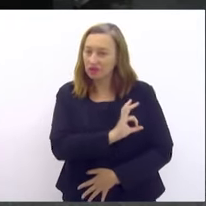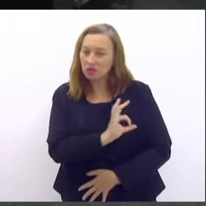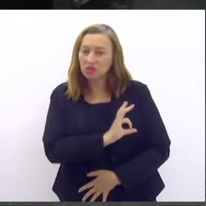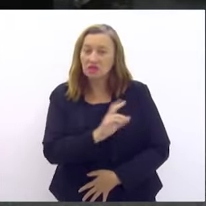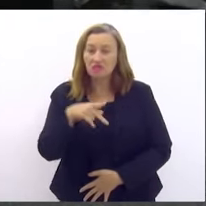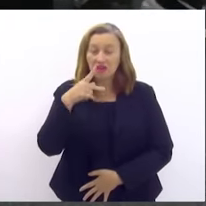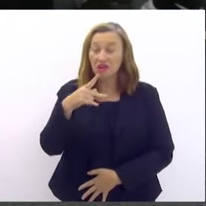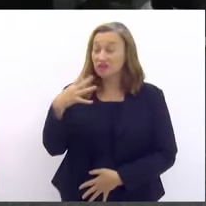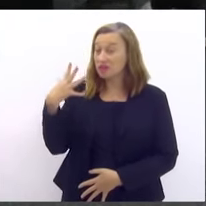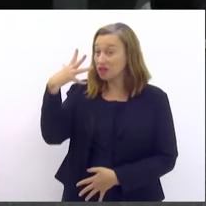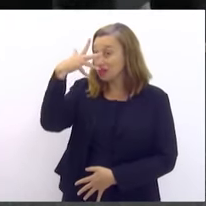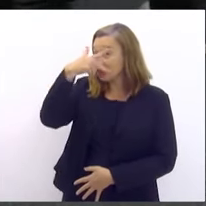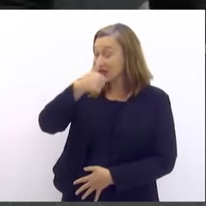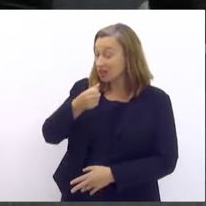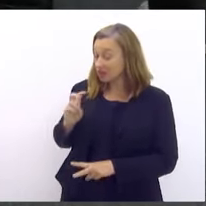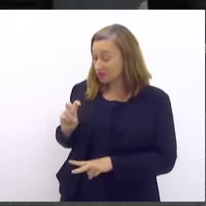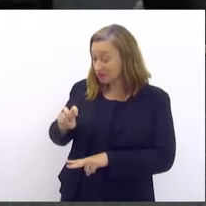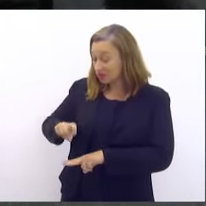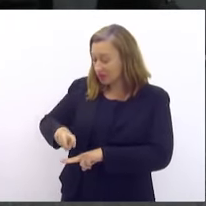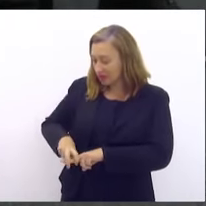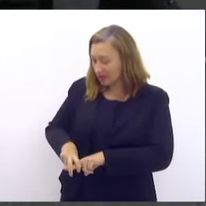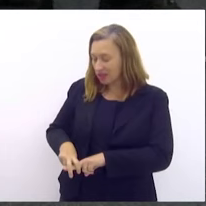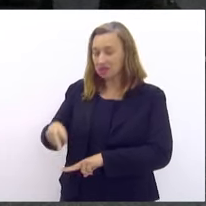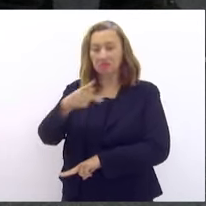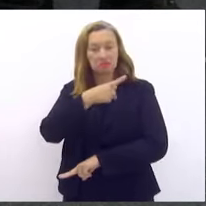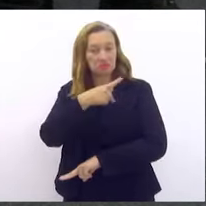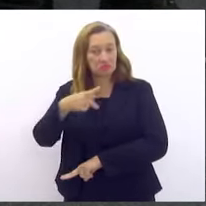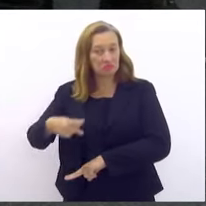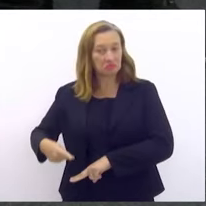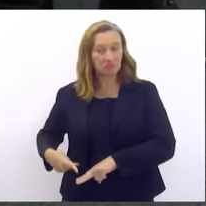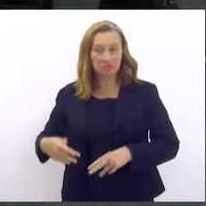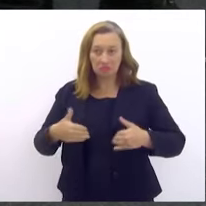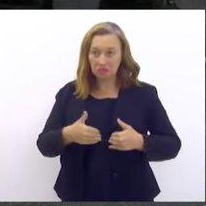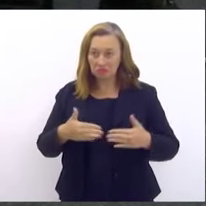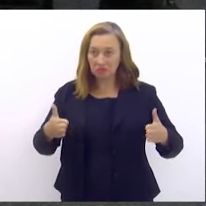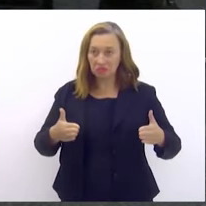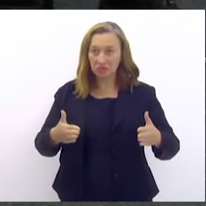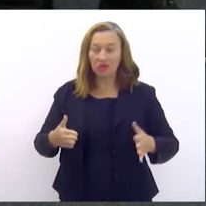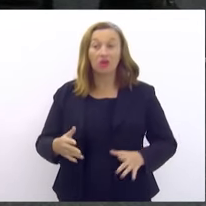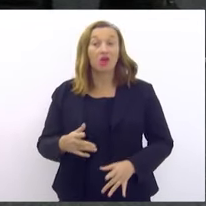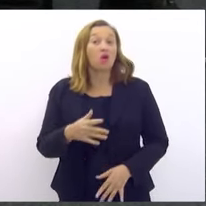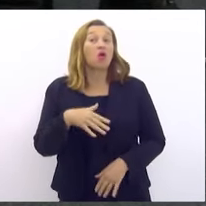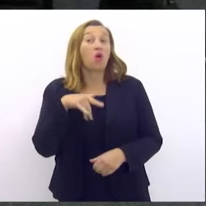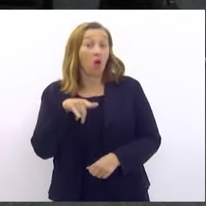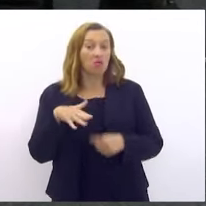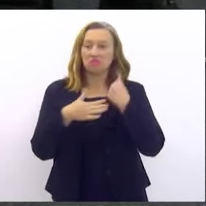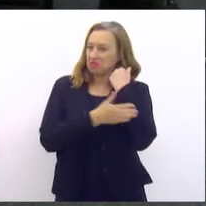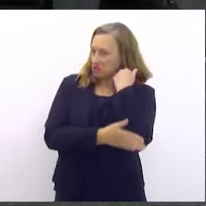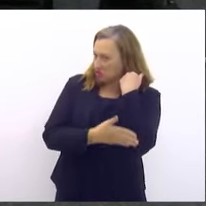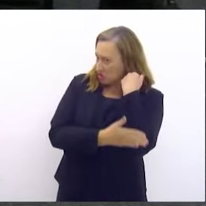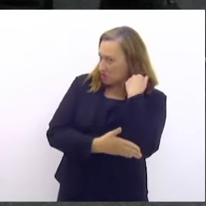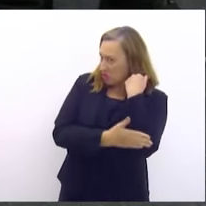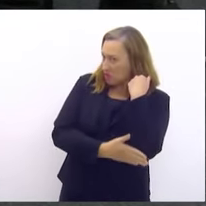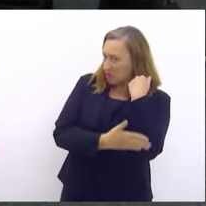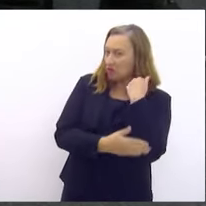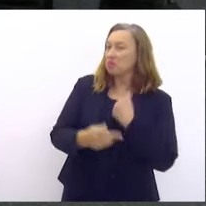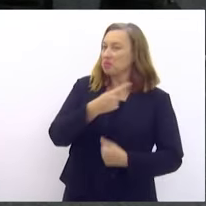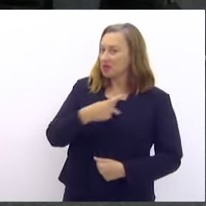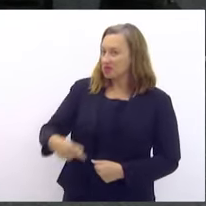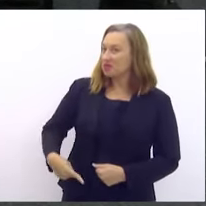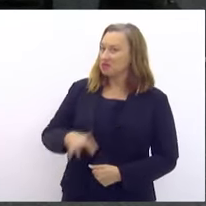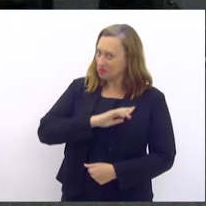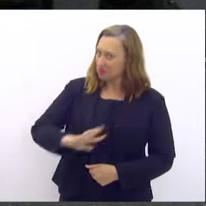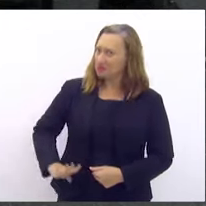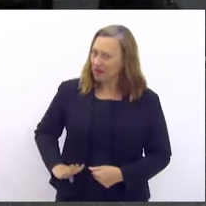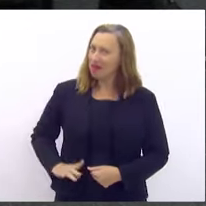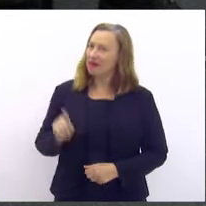excelência fica muito bem nessa cadeira presidindo nossa sessão Presidente vai ficar com ciúme daqui a pouco hein ele